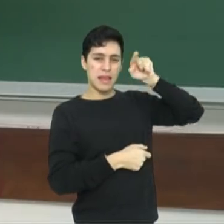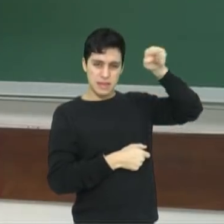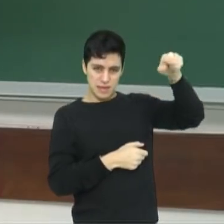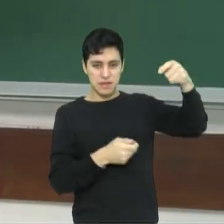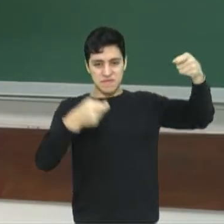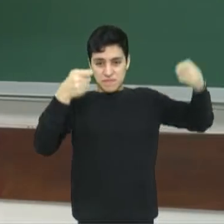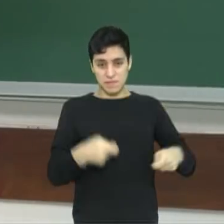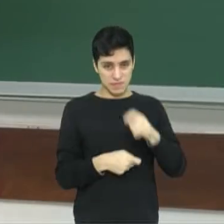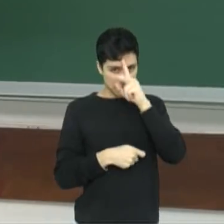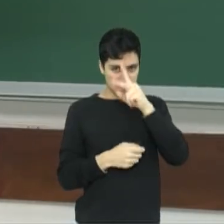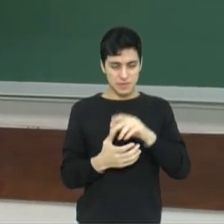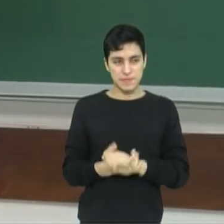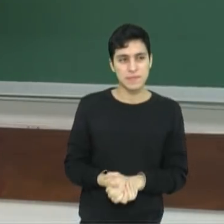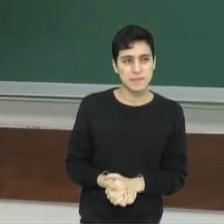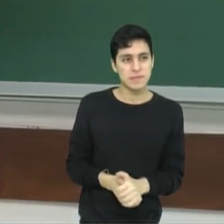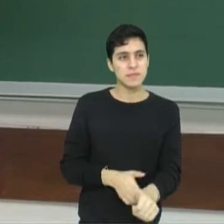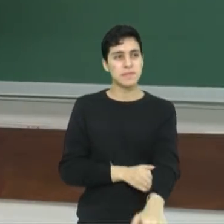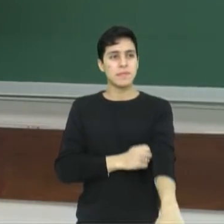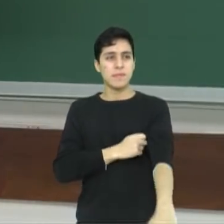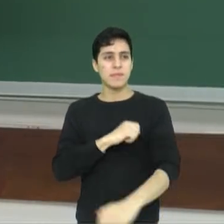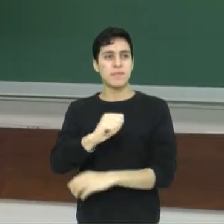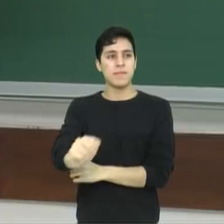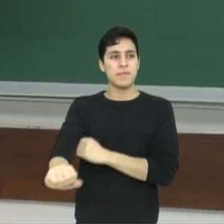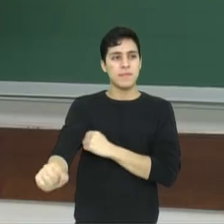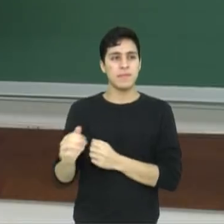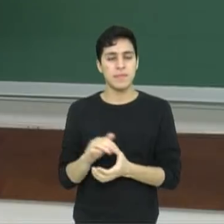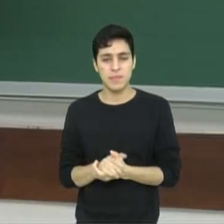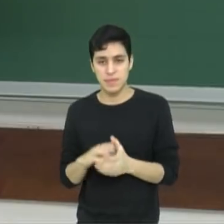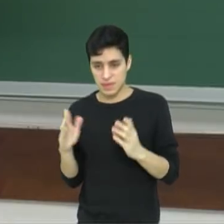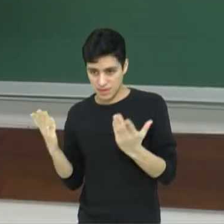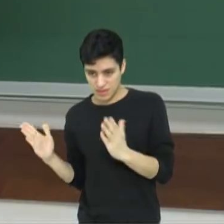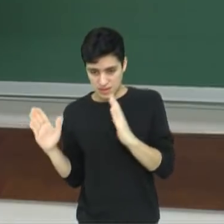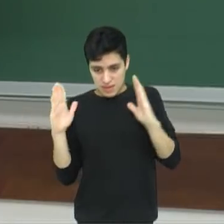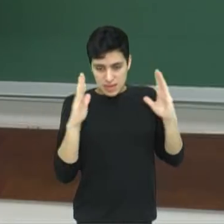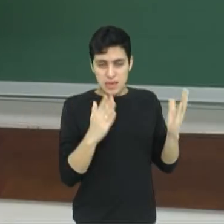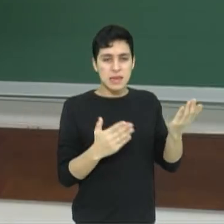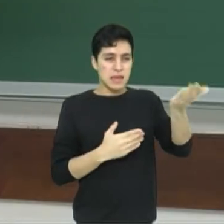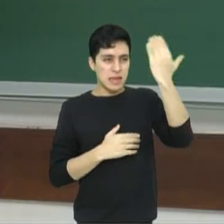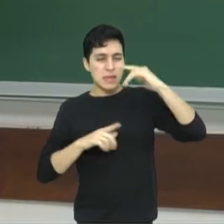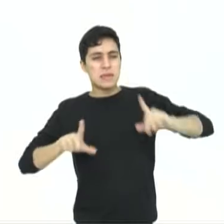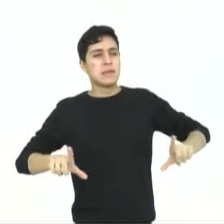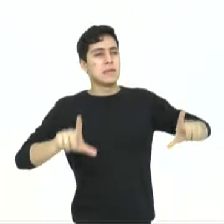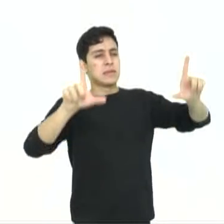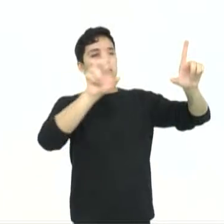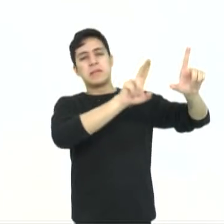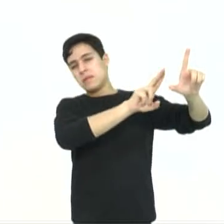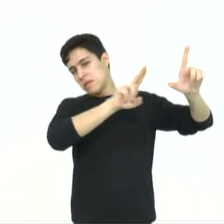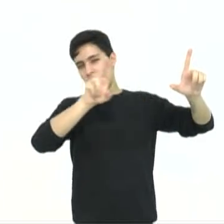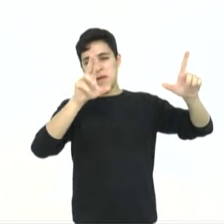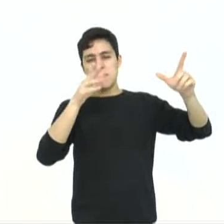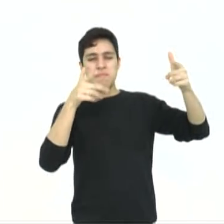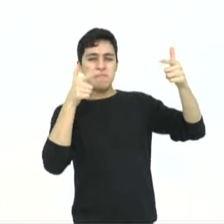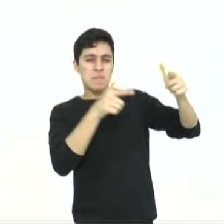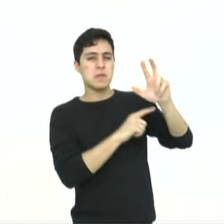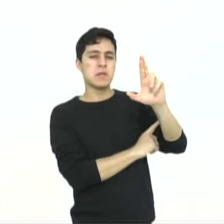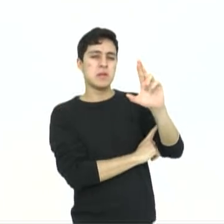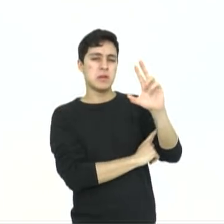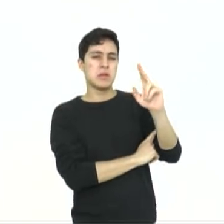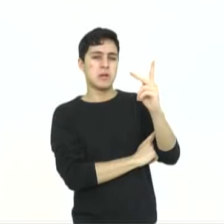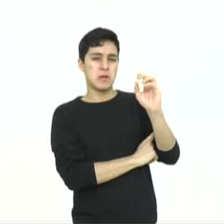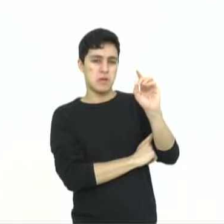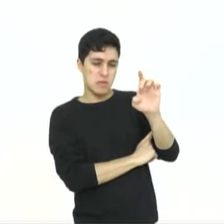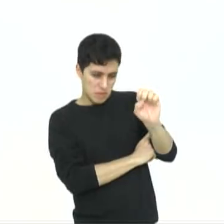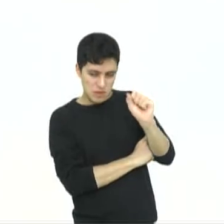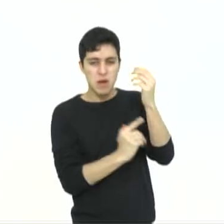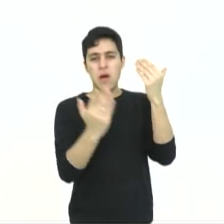Cecil Rhodes. A caricatura foi intitulada na época como Colosso de Rhodes, uma comparação com a famosa estátua